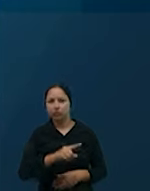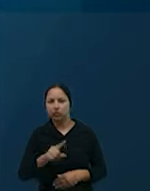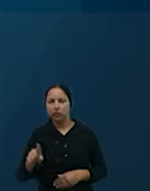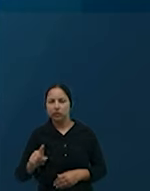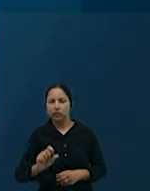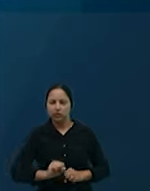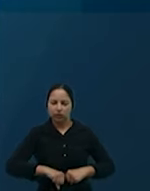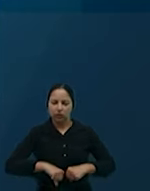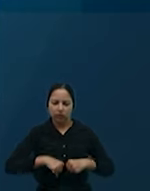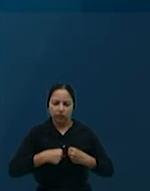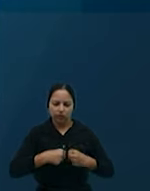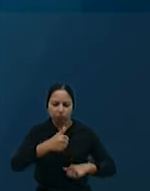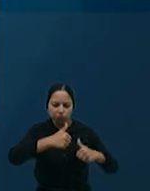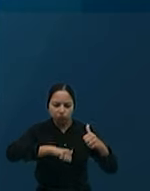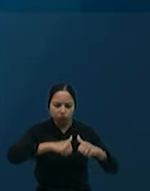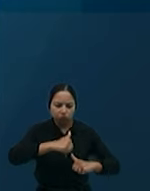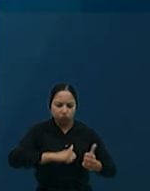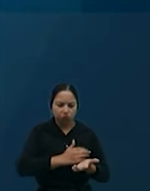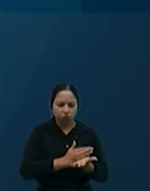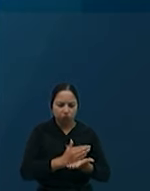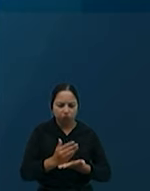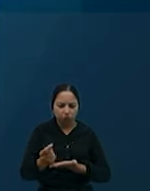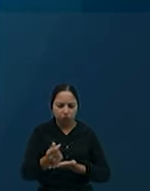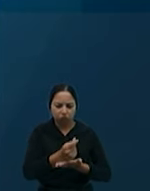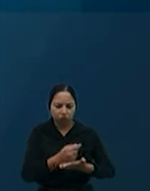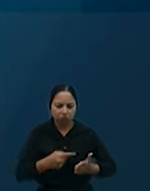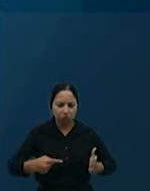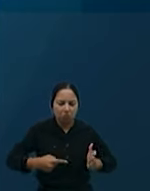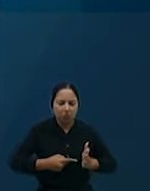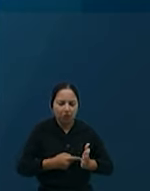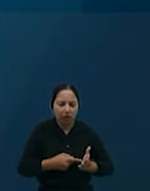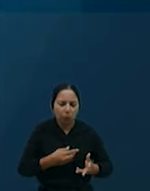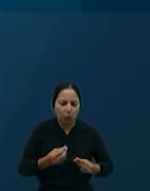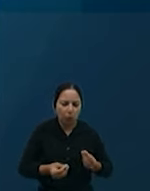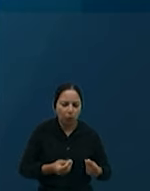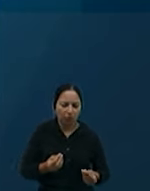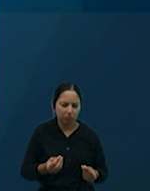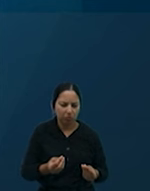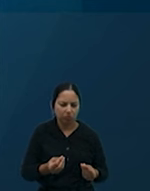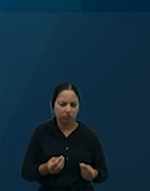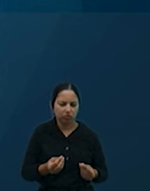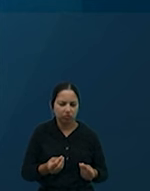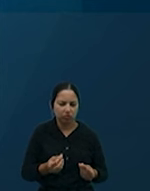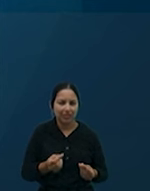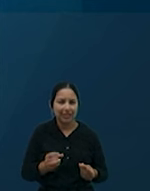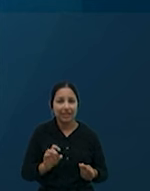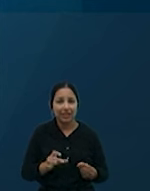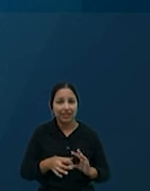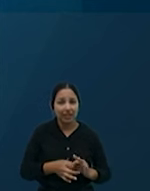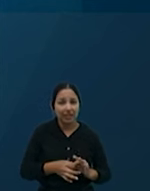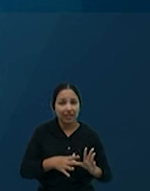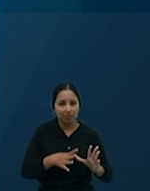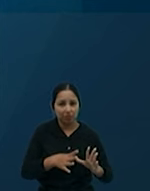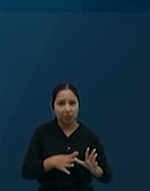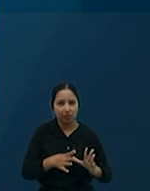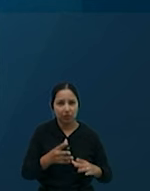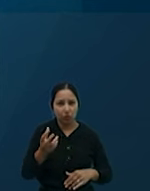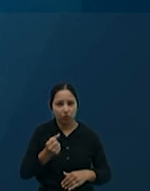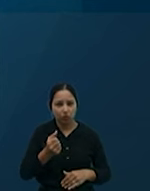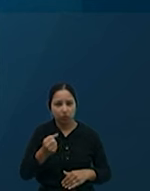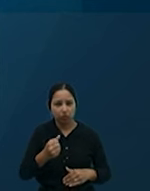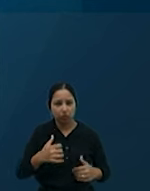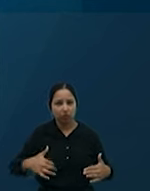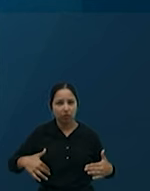o início dos efeitos financeiros na concessão do auxílio-acidente. E o que foi decidido naquele